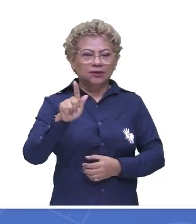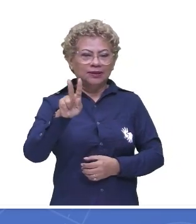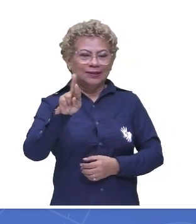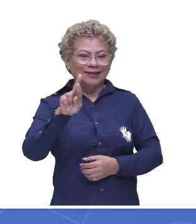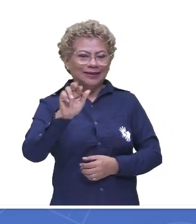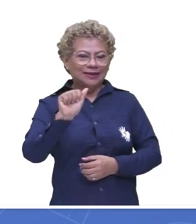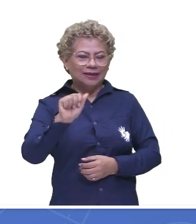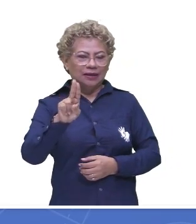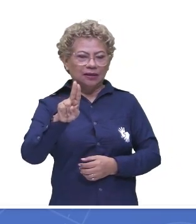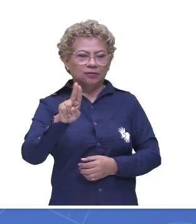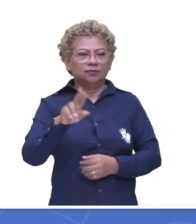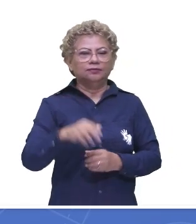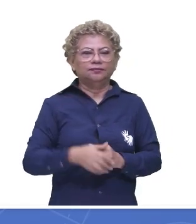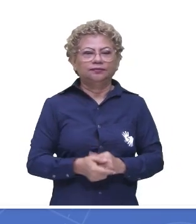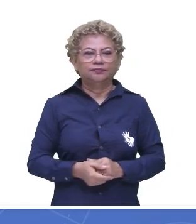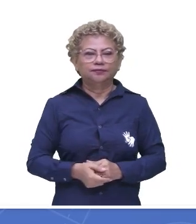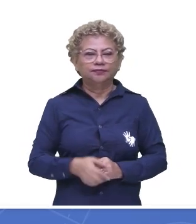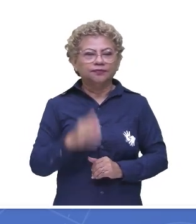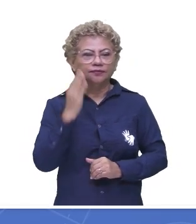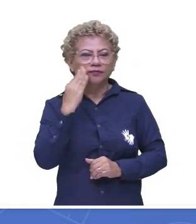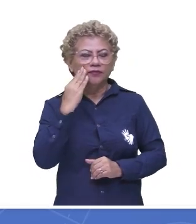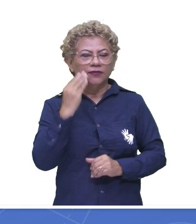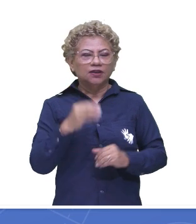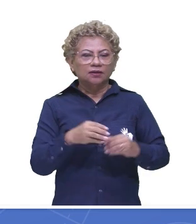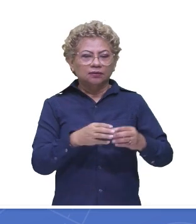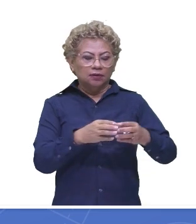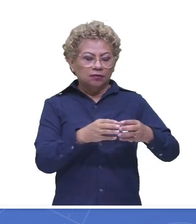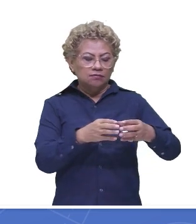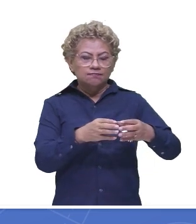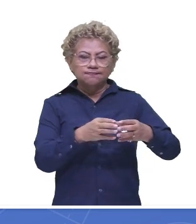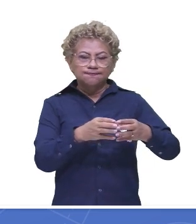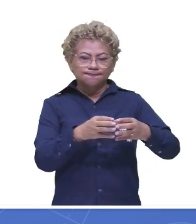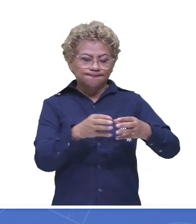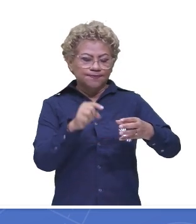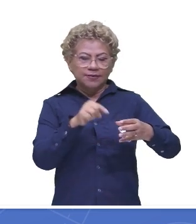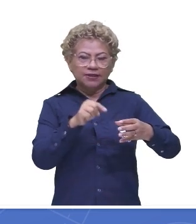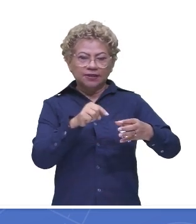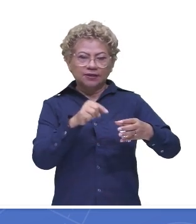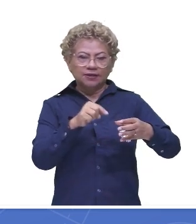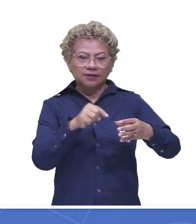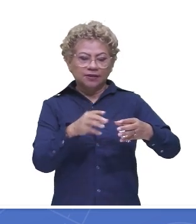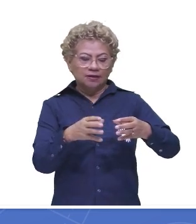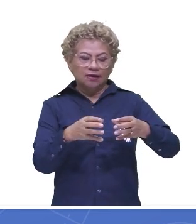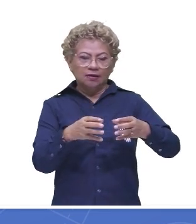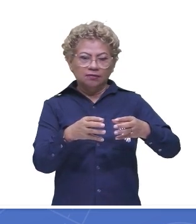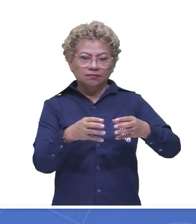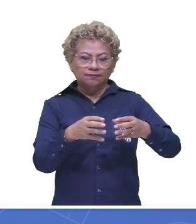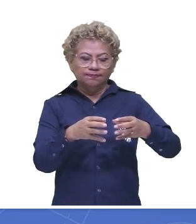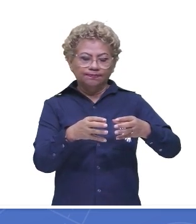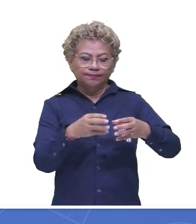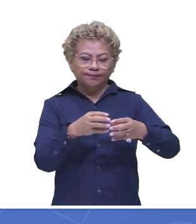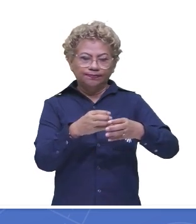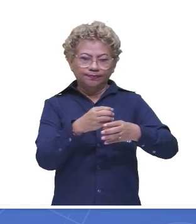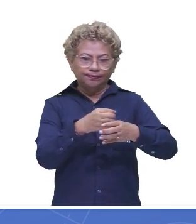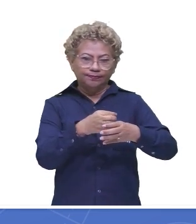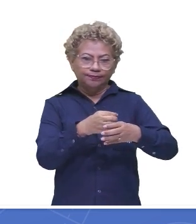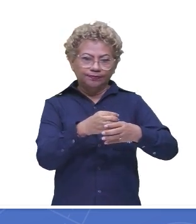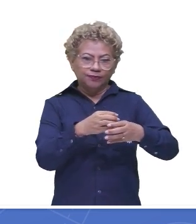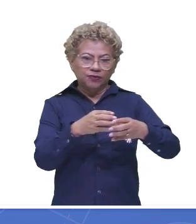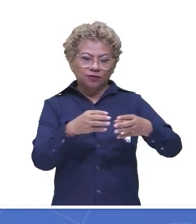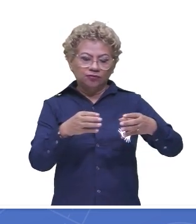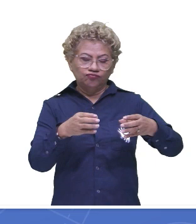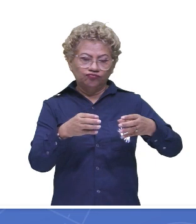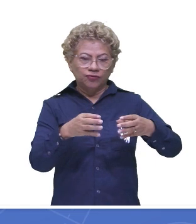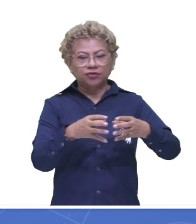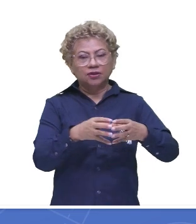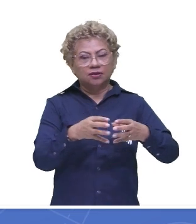Na próxima cartela nós temos aí, olha, aumentando a temperatura, o volume do líquido diminui até a temperatura atingir 4 graus Celsius.